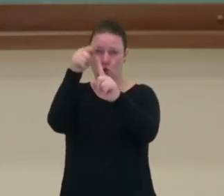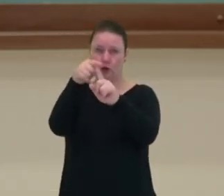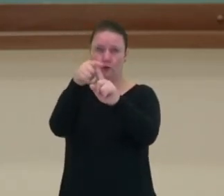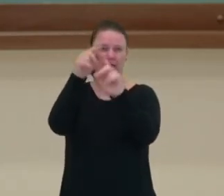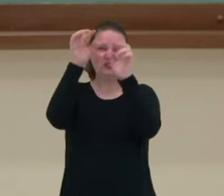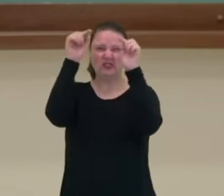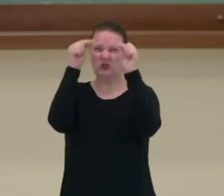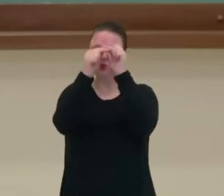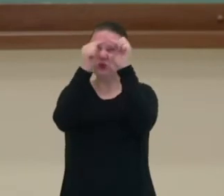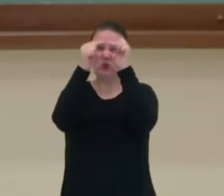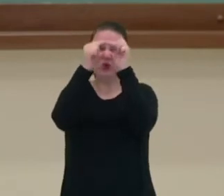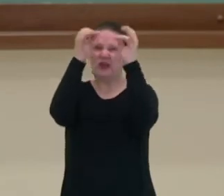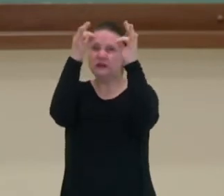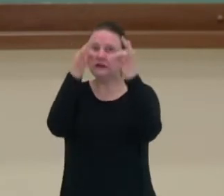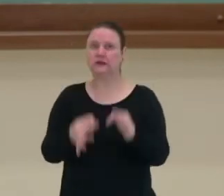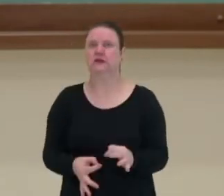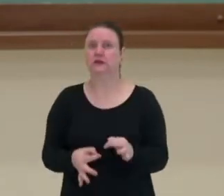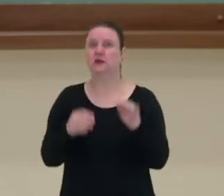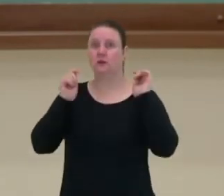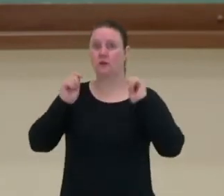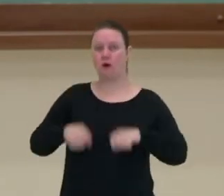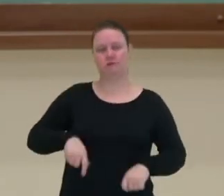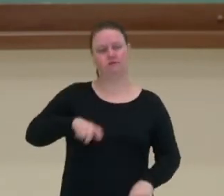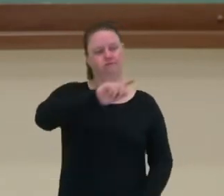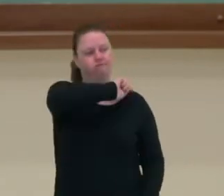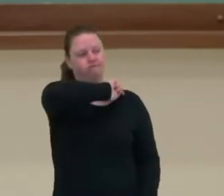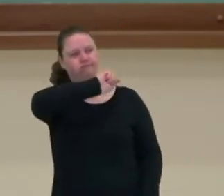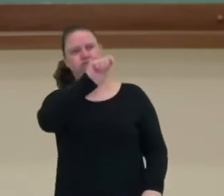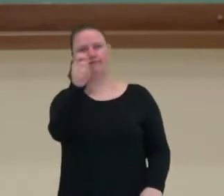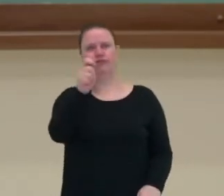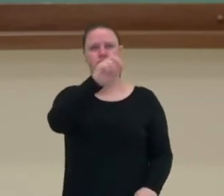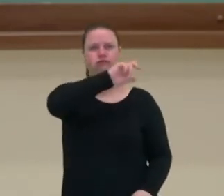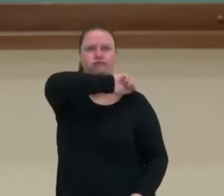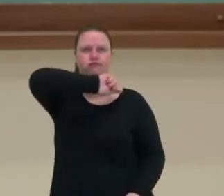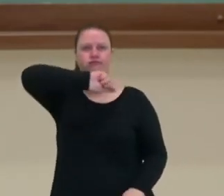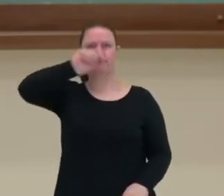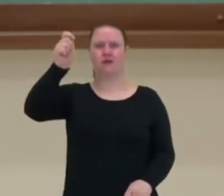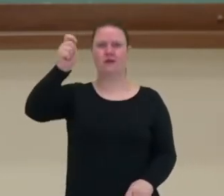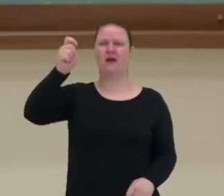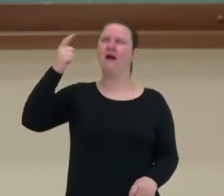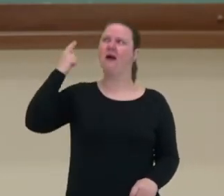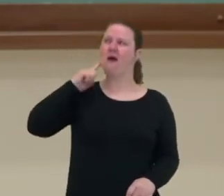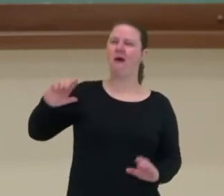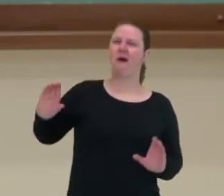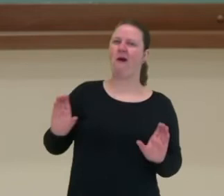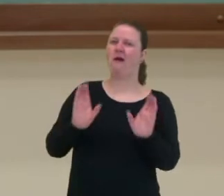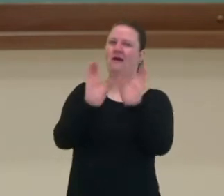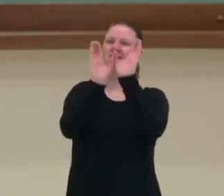pode levar as duas flechas, né, presas uma à outra como troféu para casa.